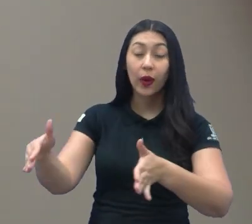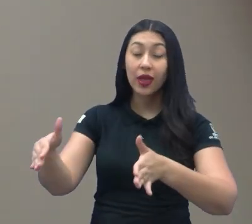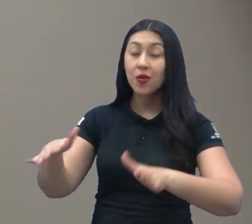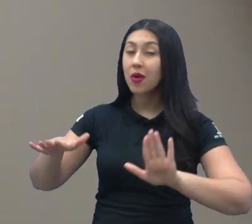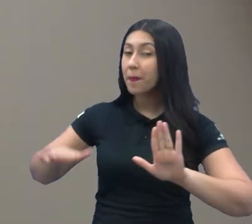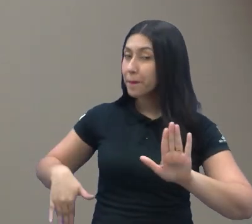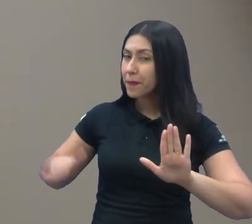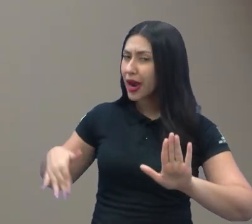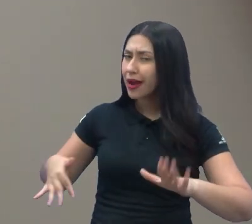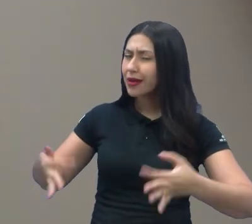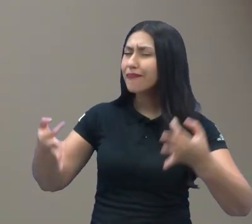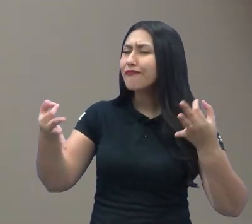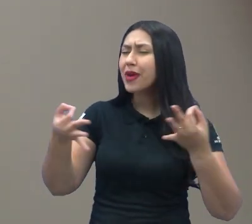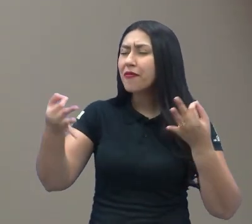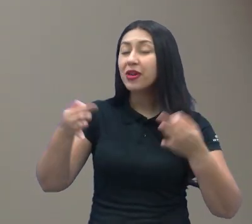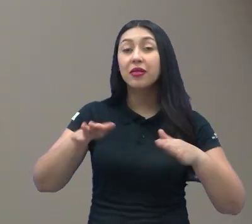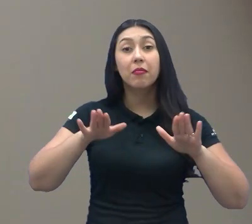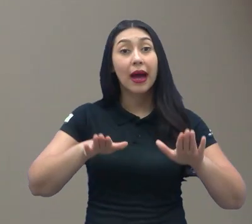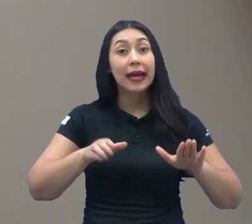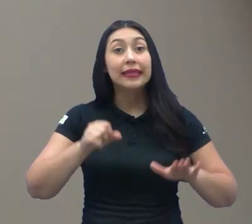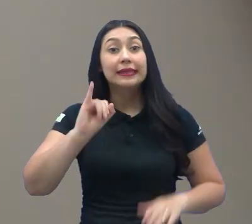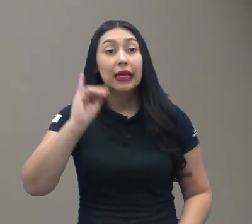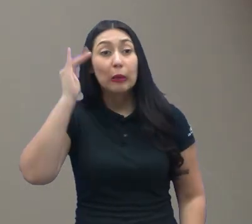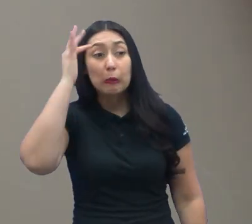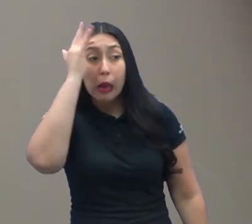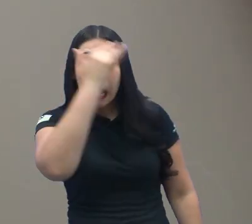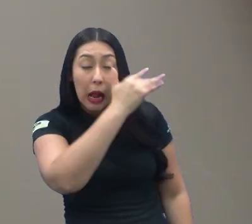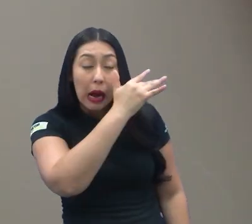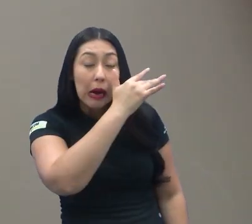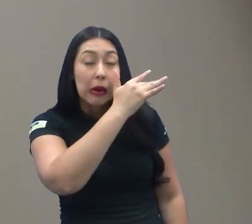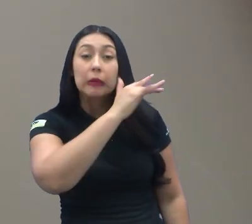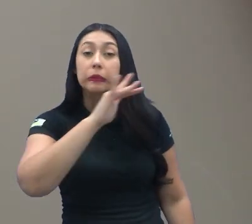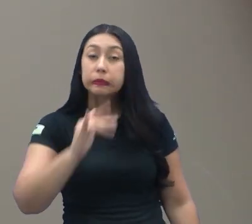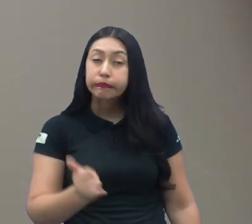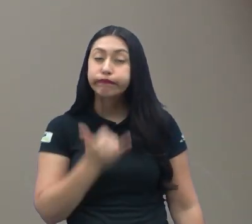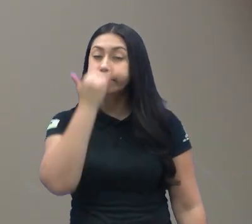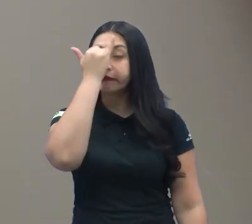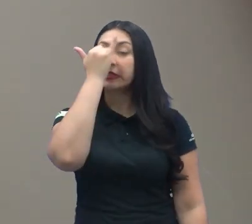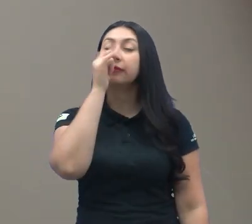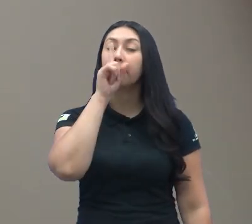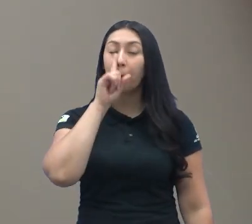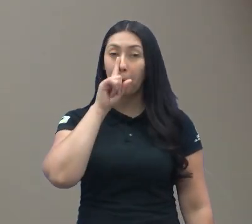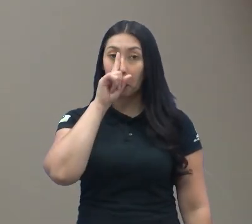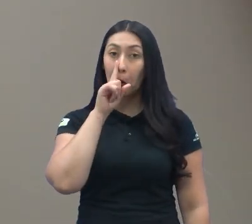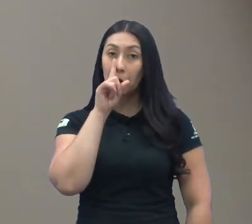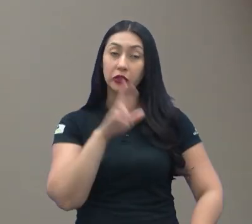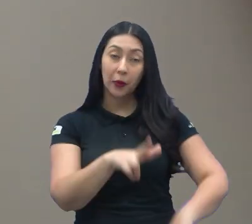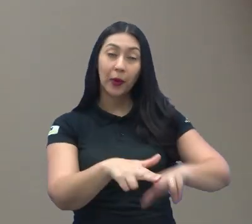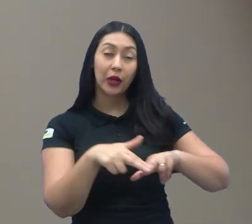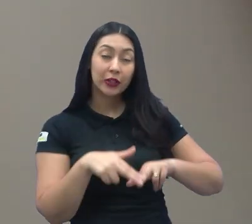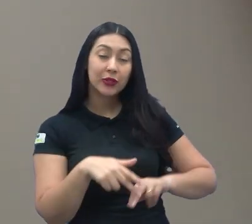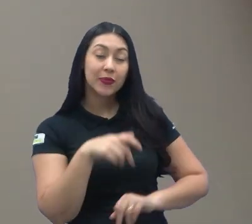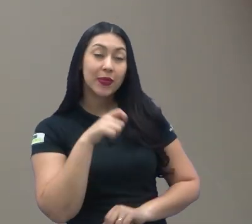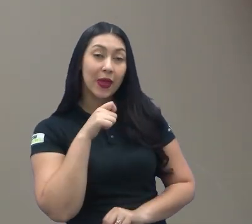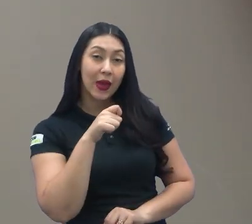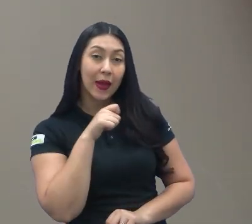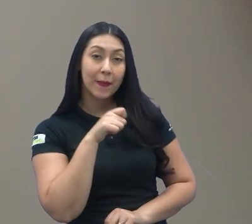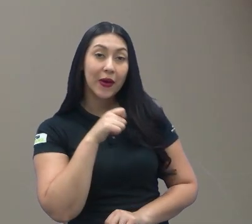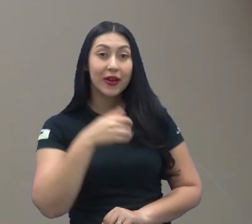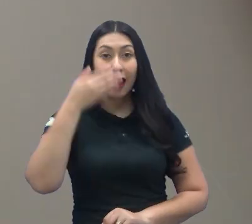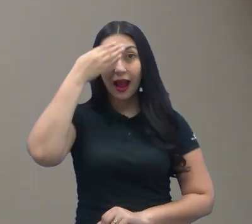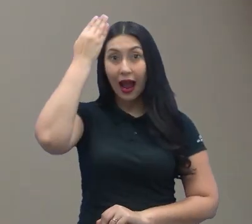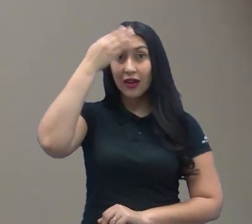perfeito, até que um descuido pode virar tragédia. O repórter Rafael Ramos foi conversar com uma especialista